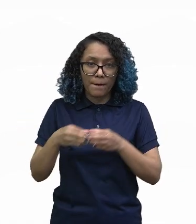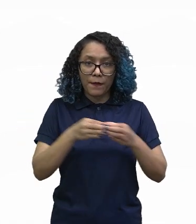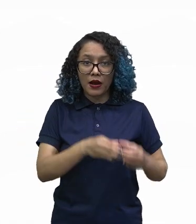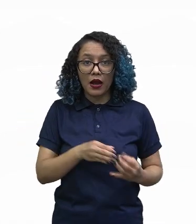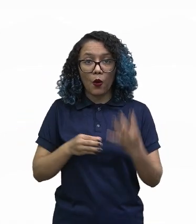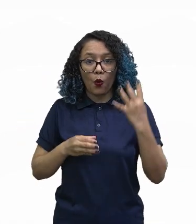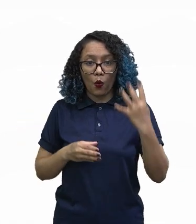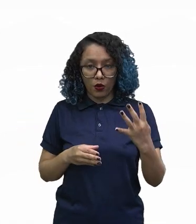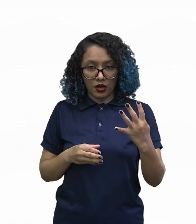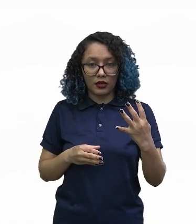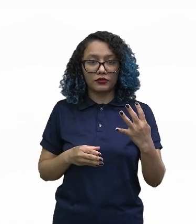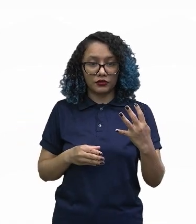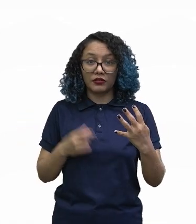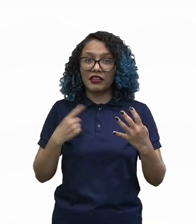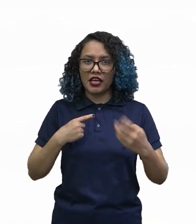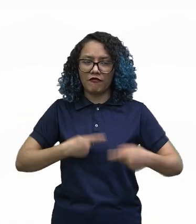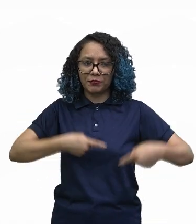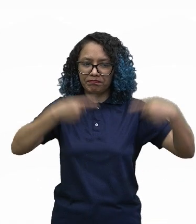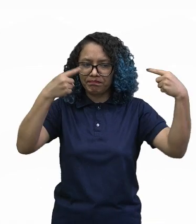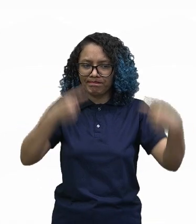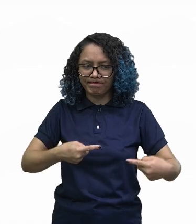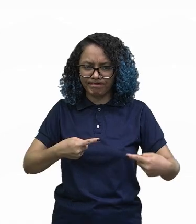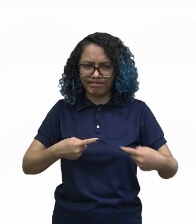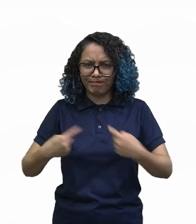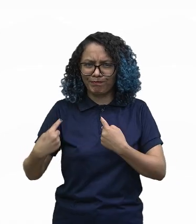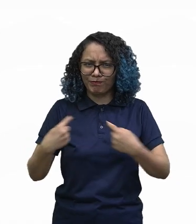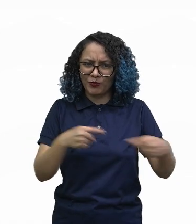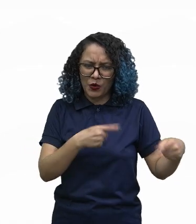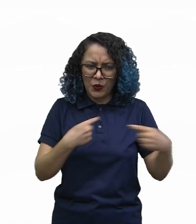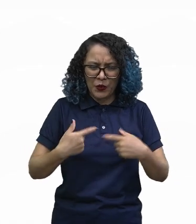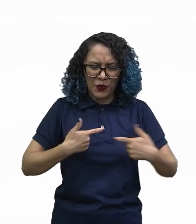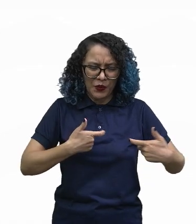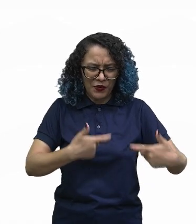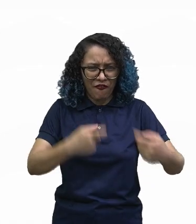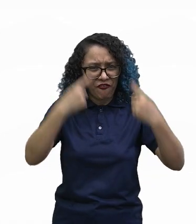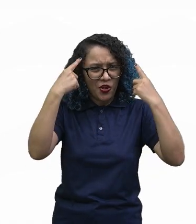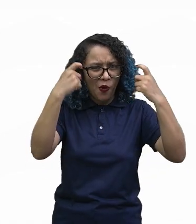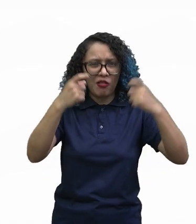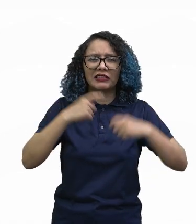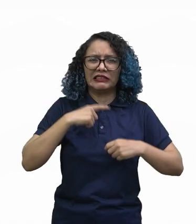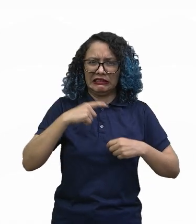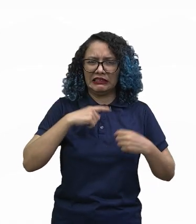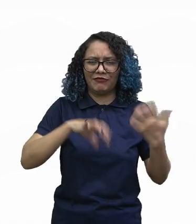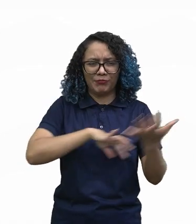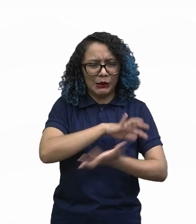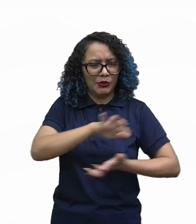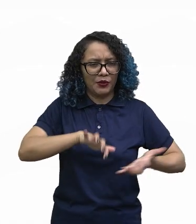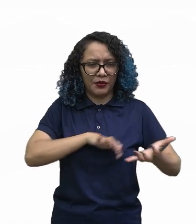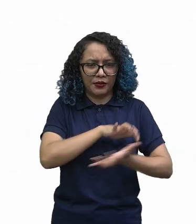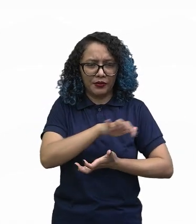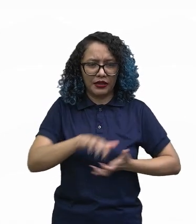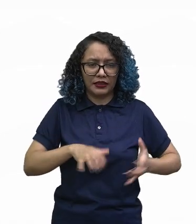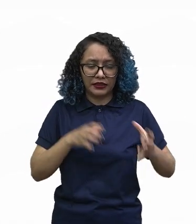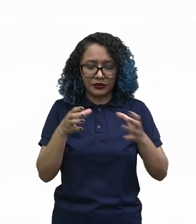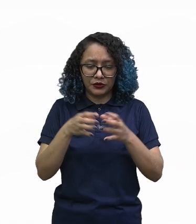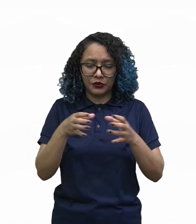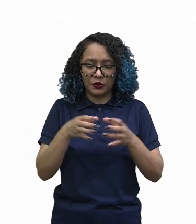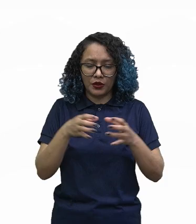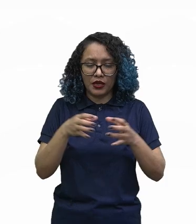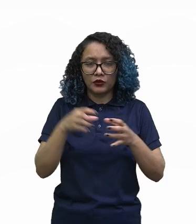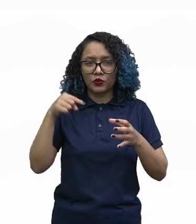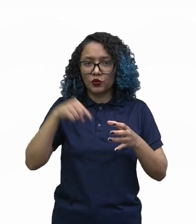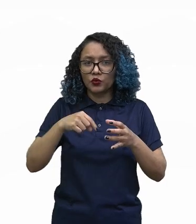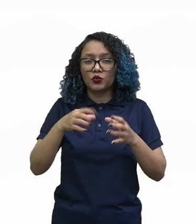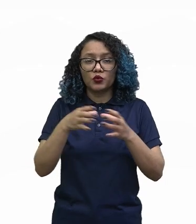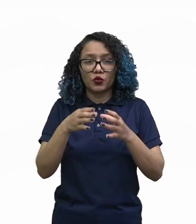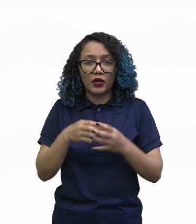houve confronto direto e com bastante violência. E essas 4 expedições refletem o quão